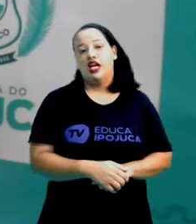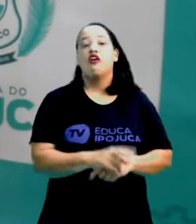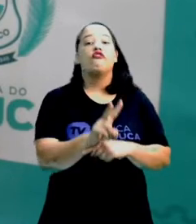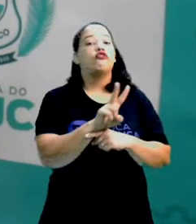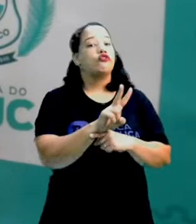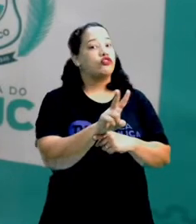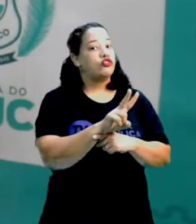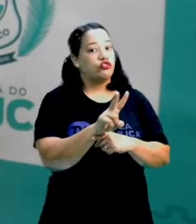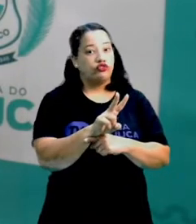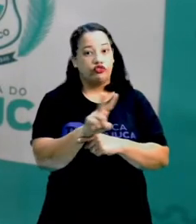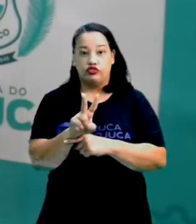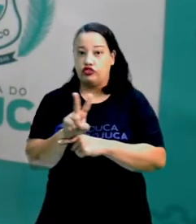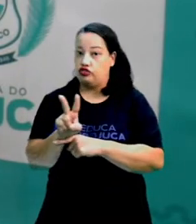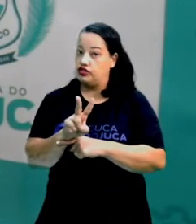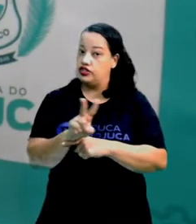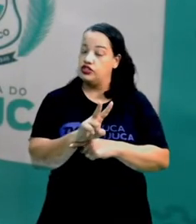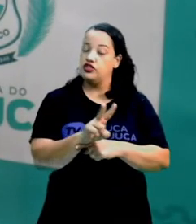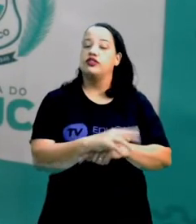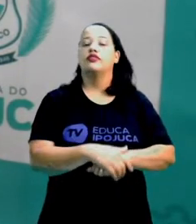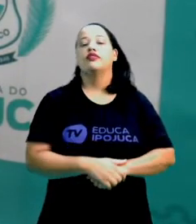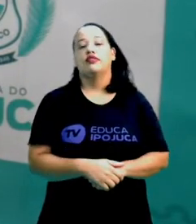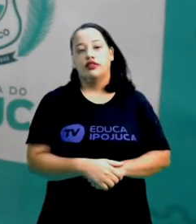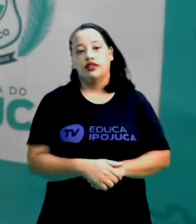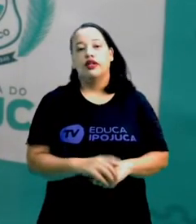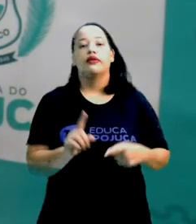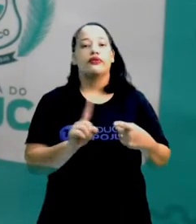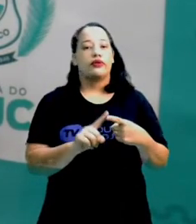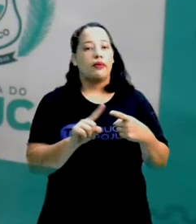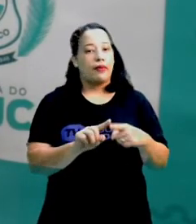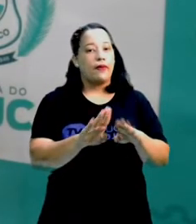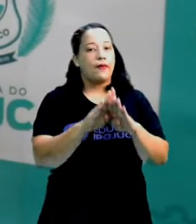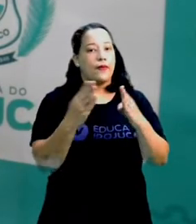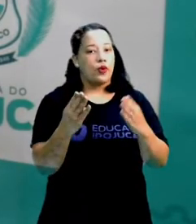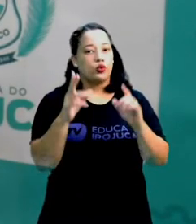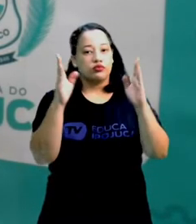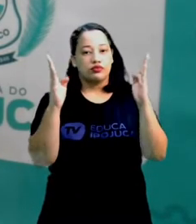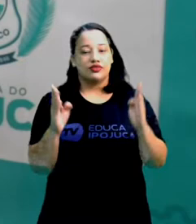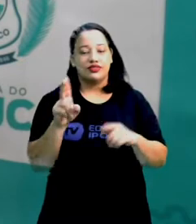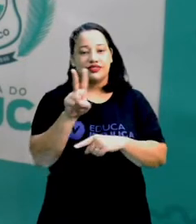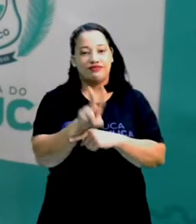vigia também, né, crianças? E o porteiro.